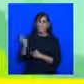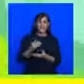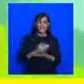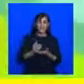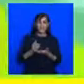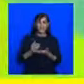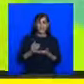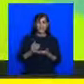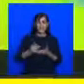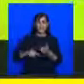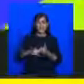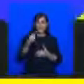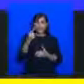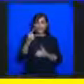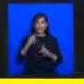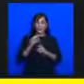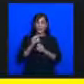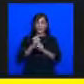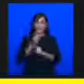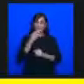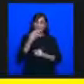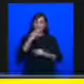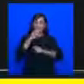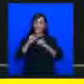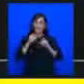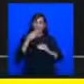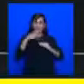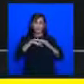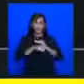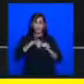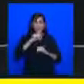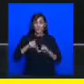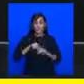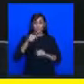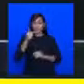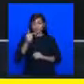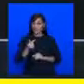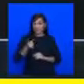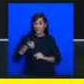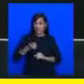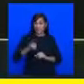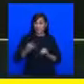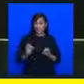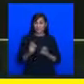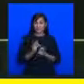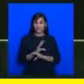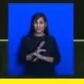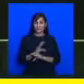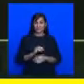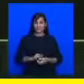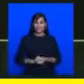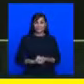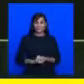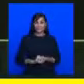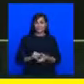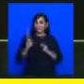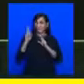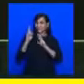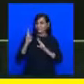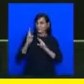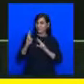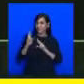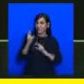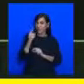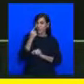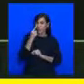Está começando a primeira etapa do sorteio da Time Mania. Deste globo sortearemos 7 números. Na expectativa,